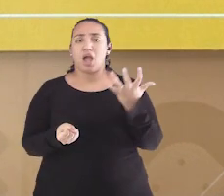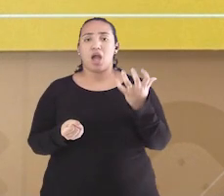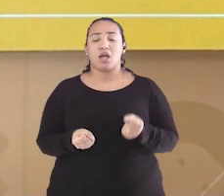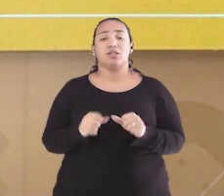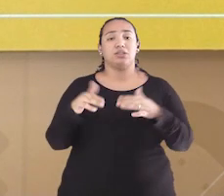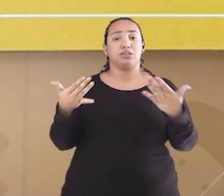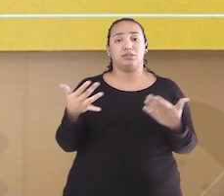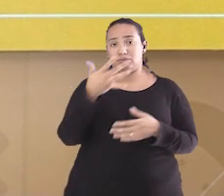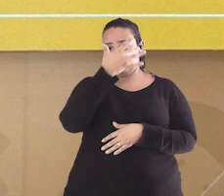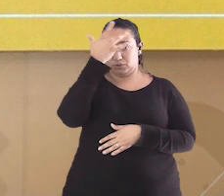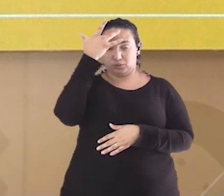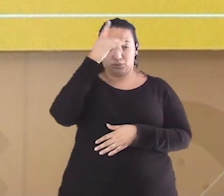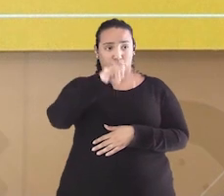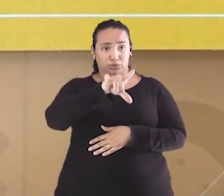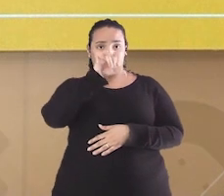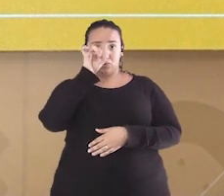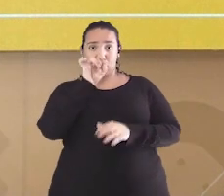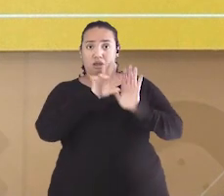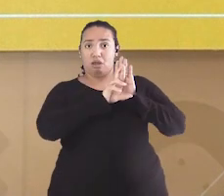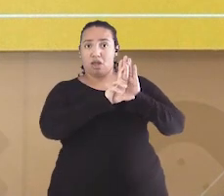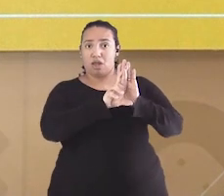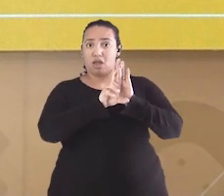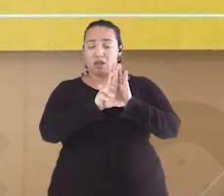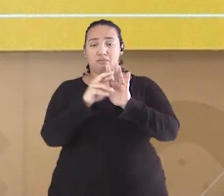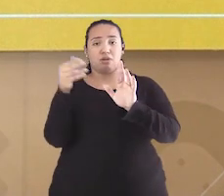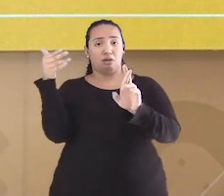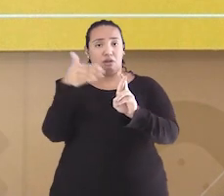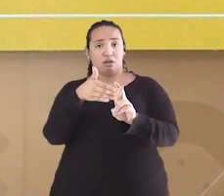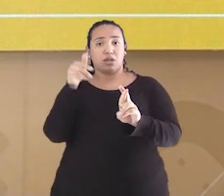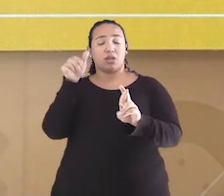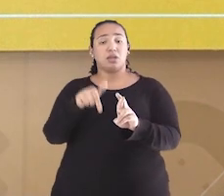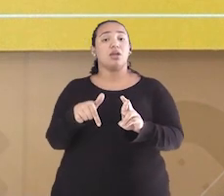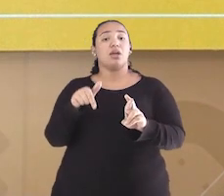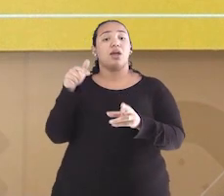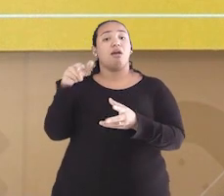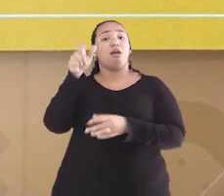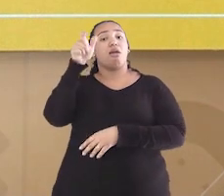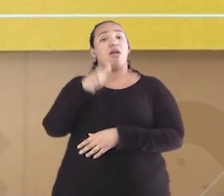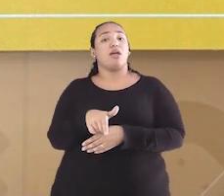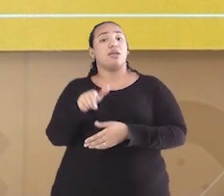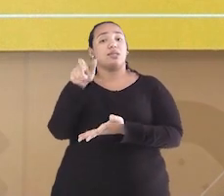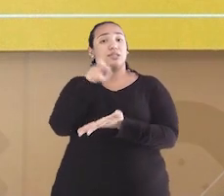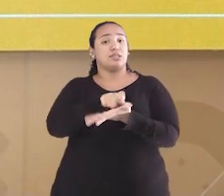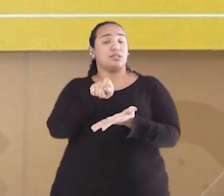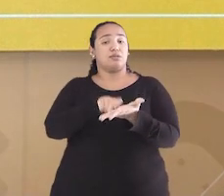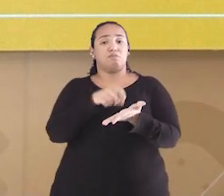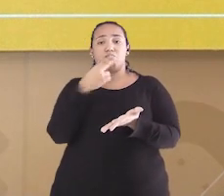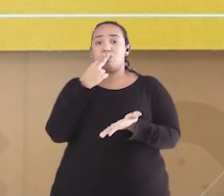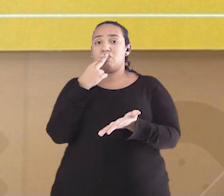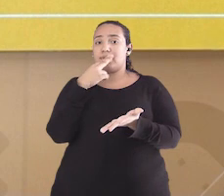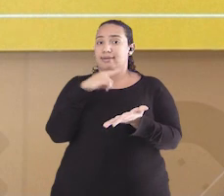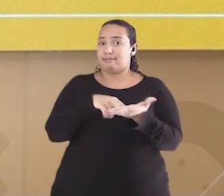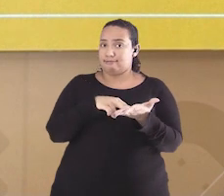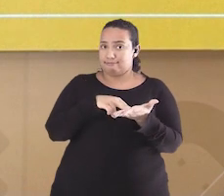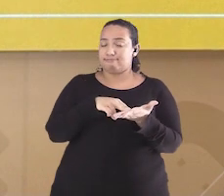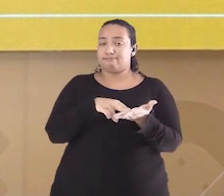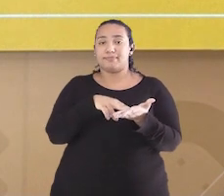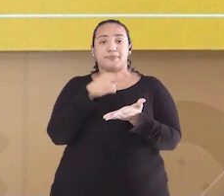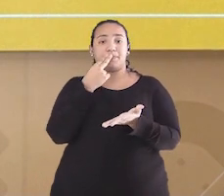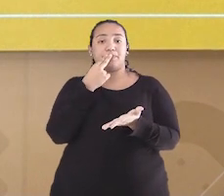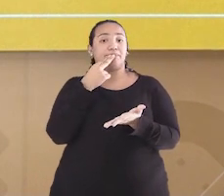seu amigo, juntamente com outros representantes, ficarão responsáveis por escrever uma carta que